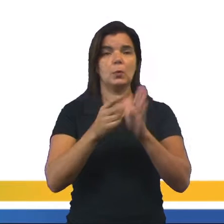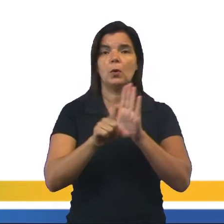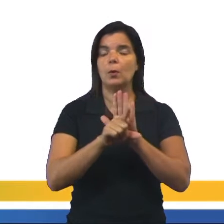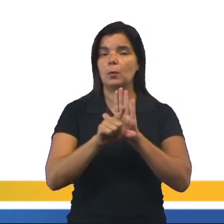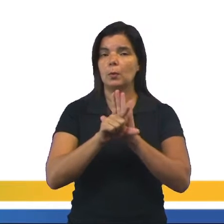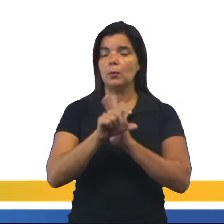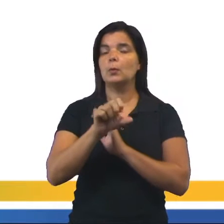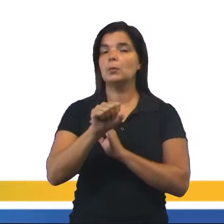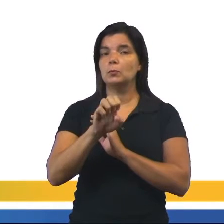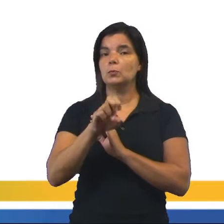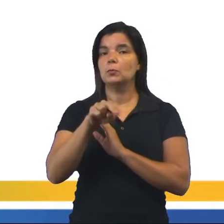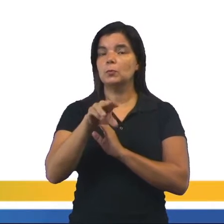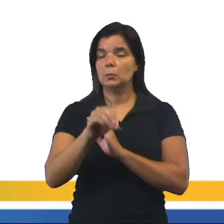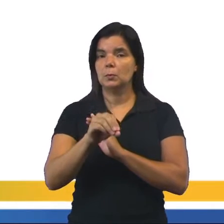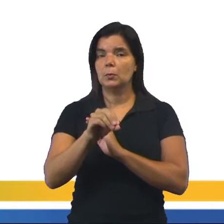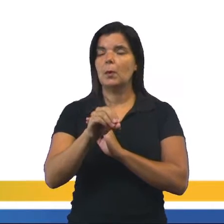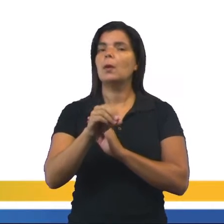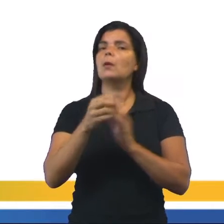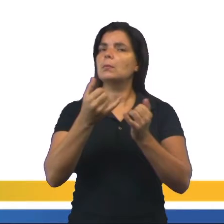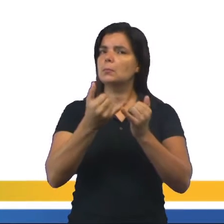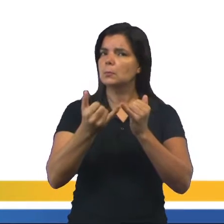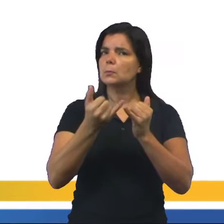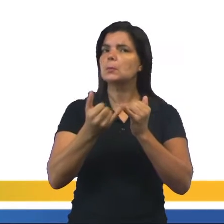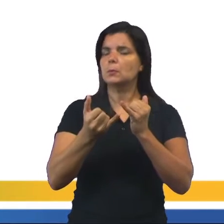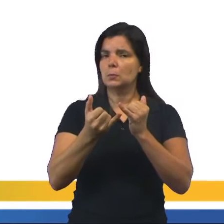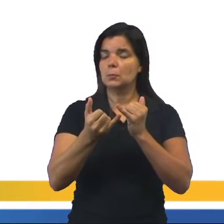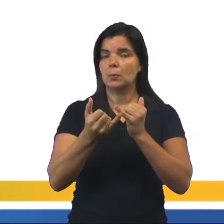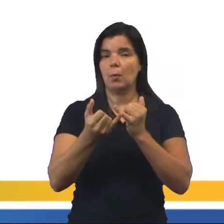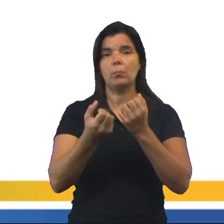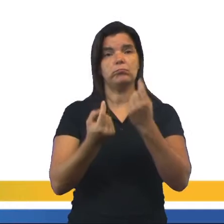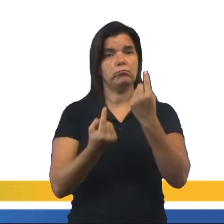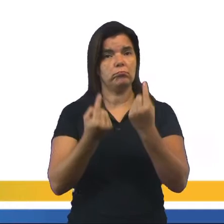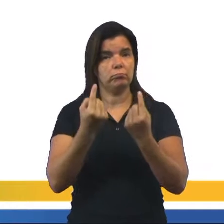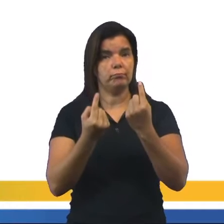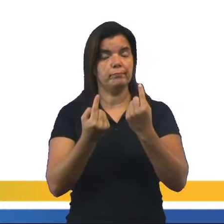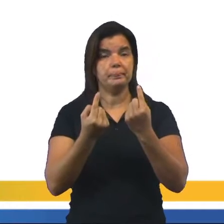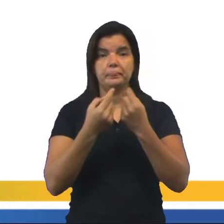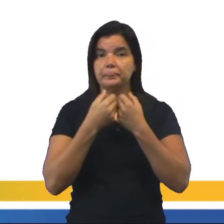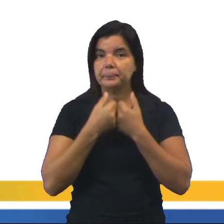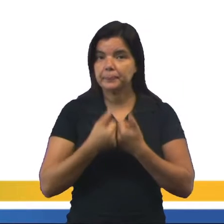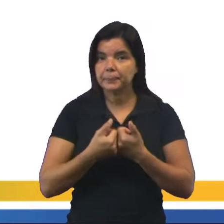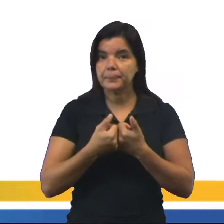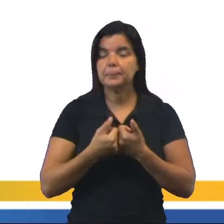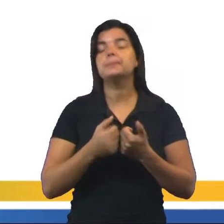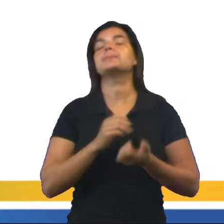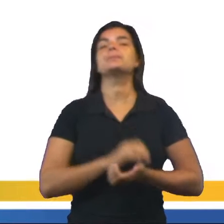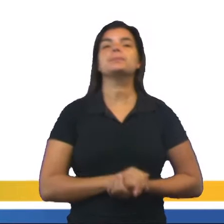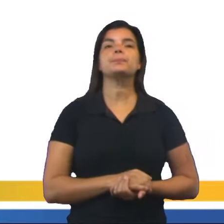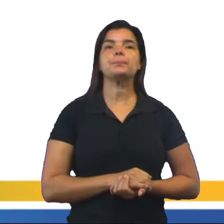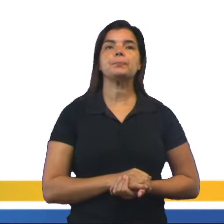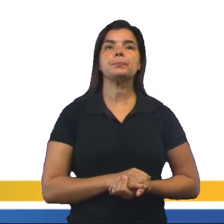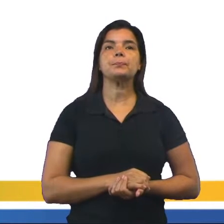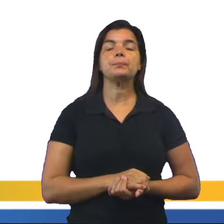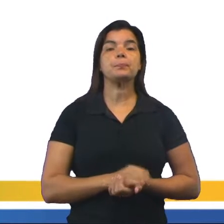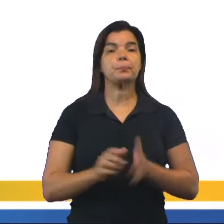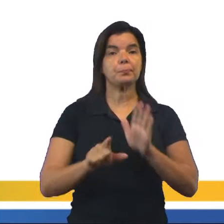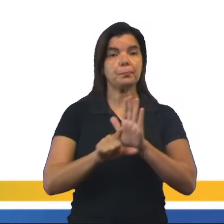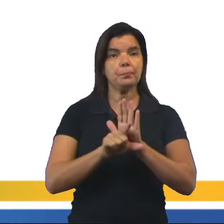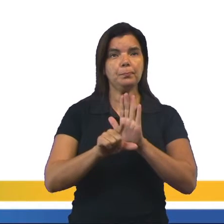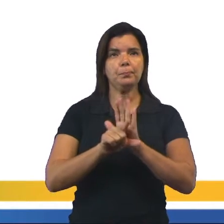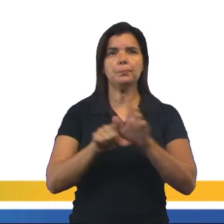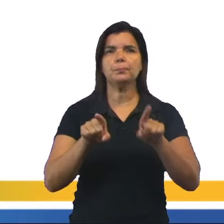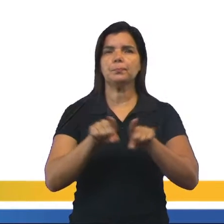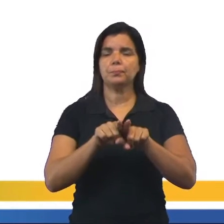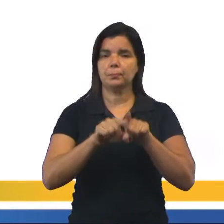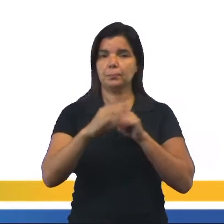senos. Elas são bem semelhantes uma à outra, tudo bem? Então vamos lá. A lei dos senos,